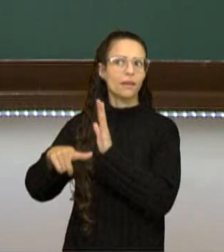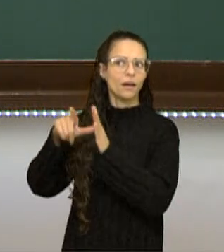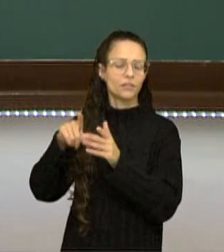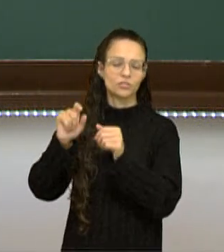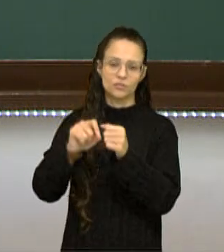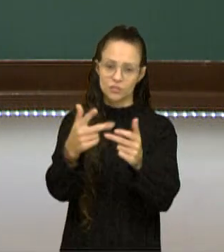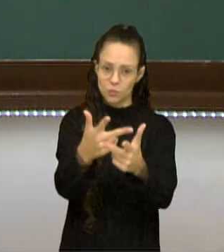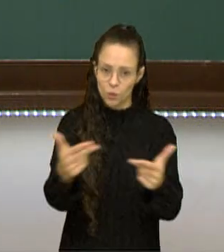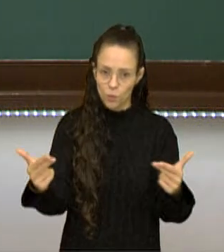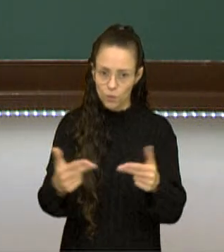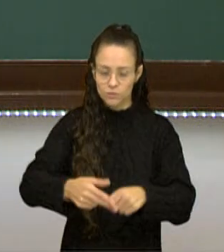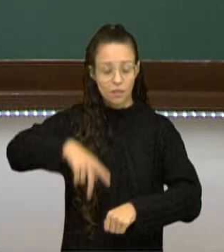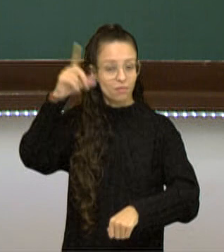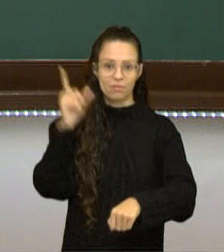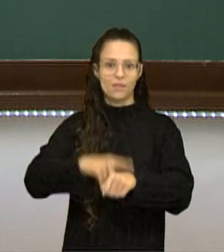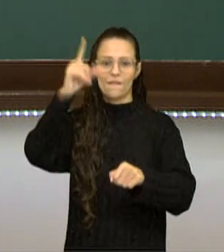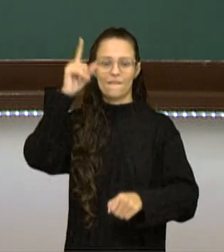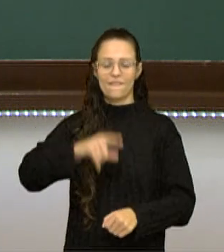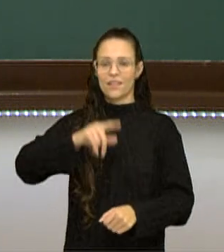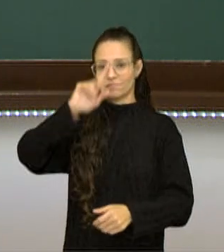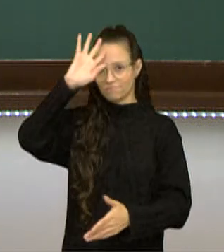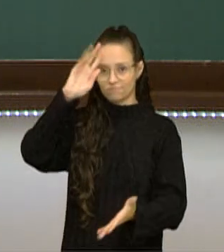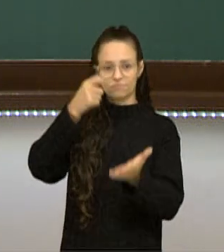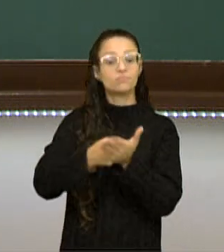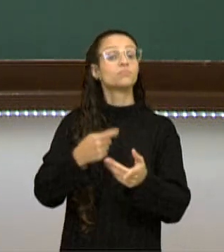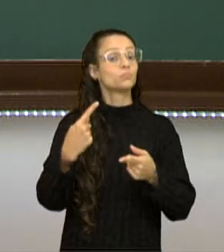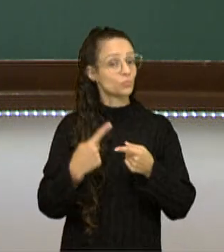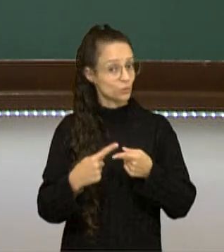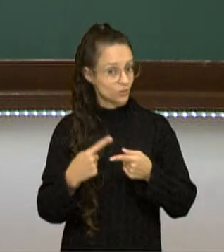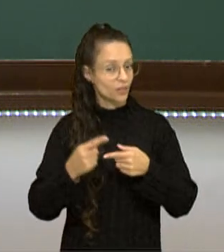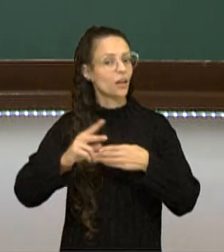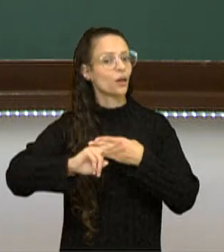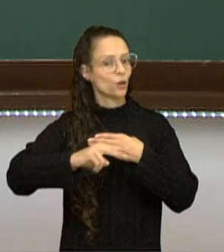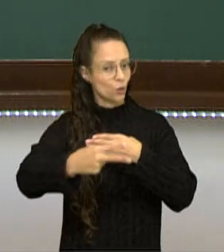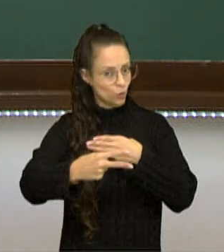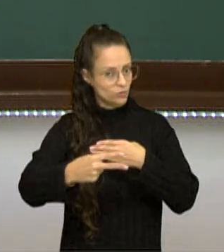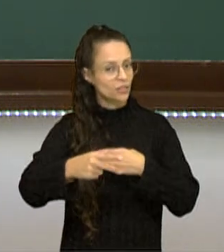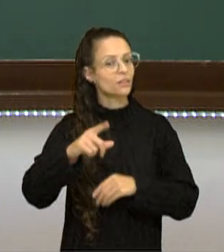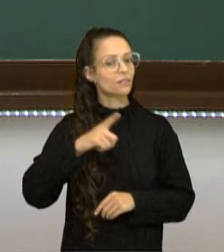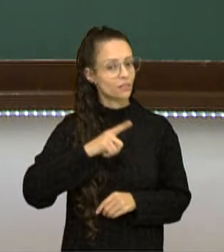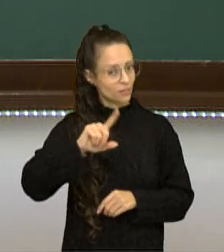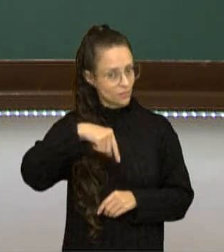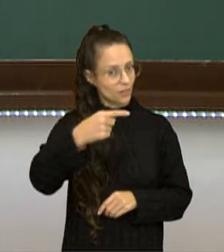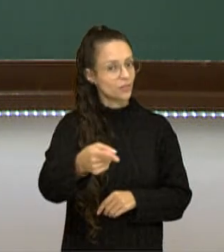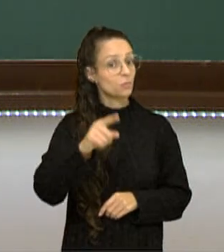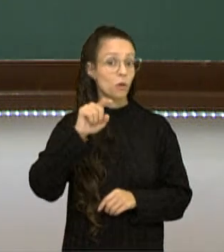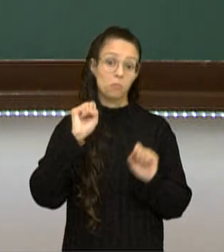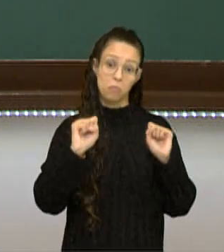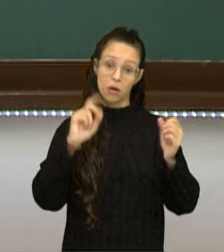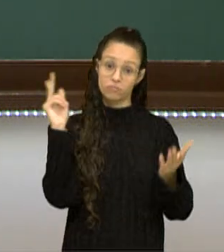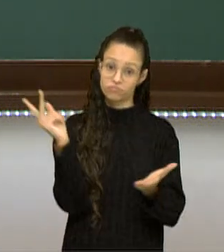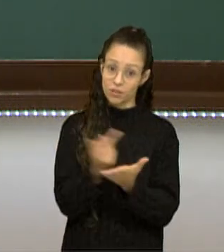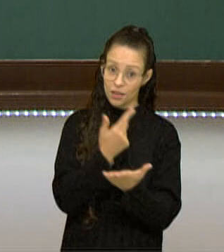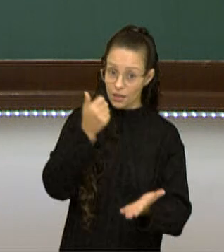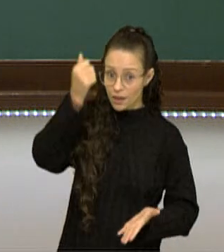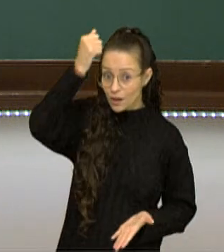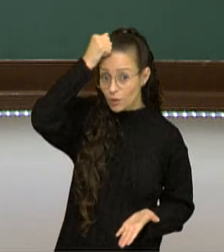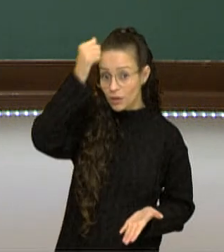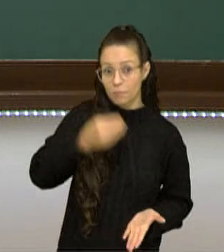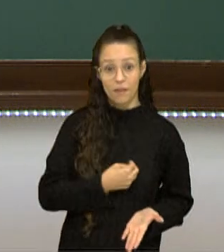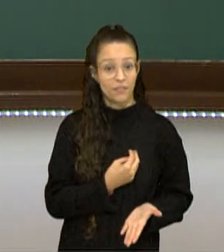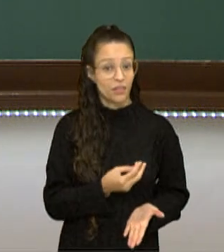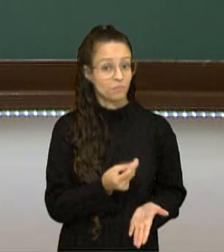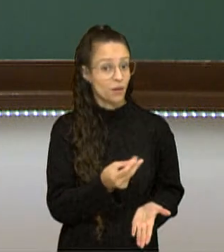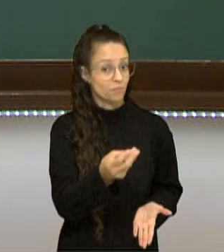agir. Não agir por impulso, porque as consequências você pode depois acabar se arrependendo para o resto da sua